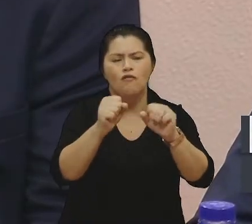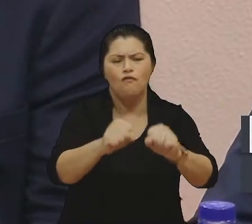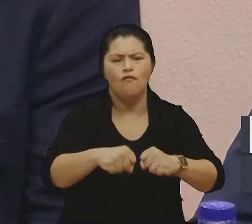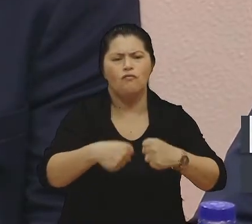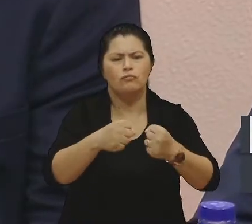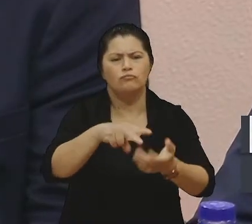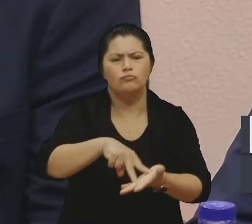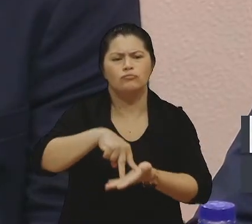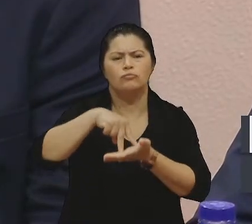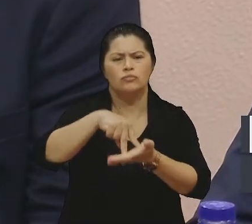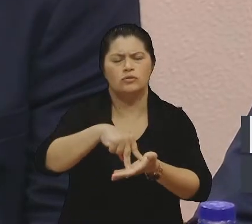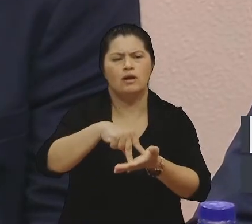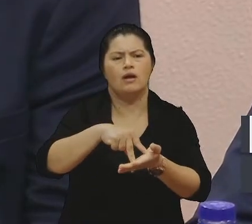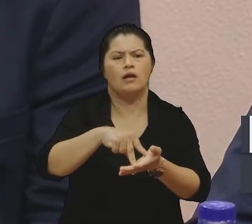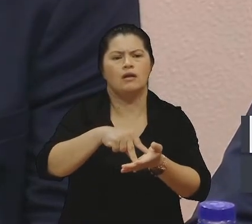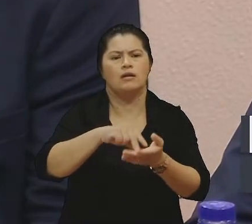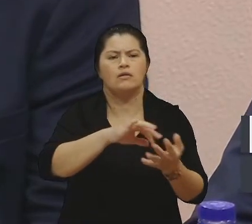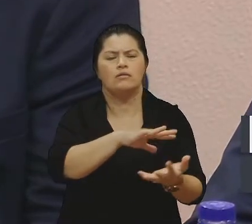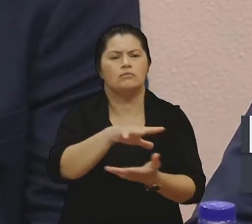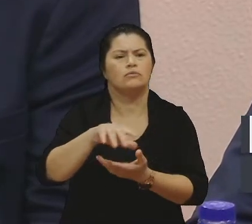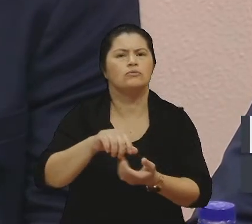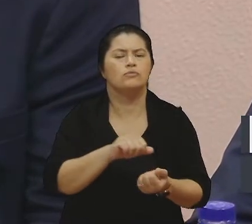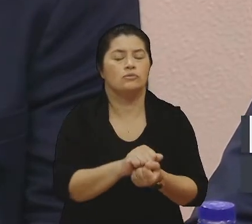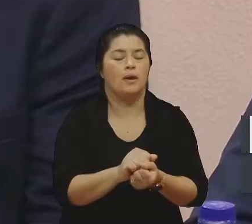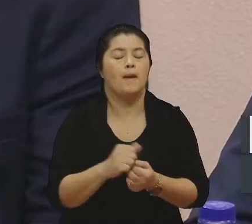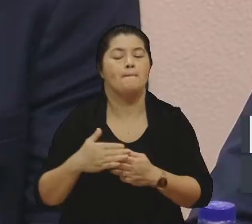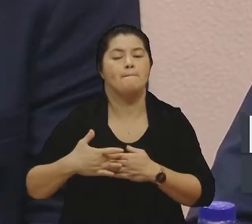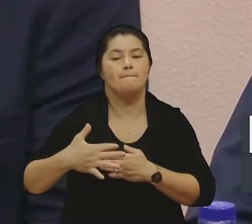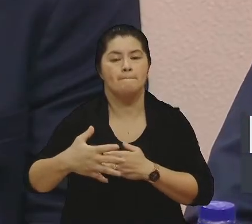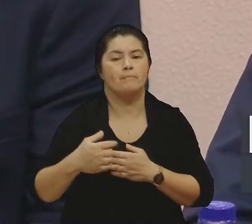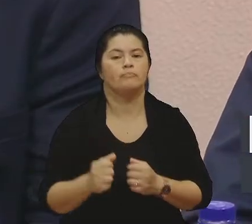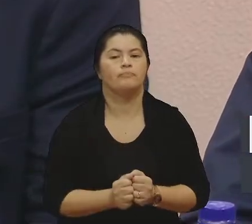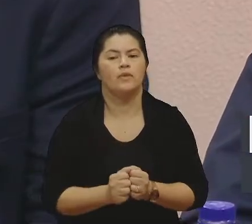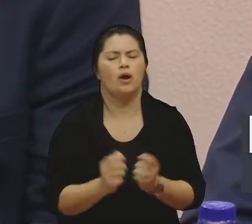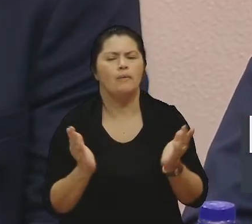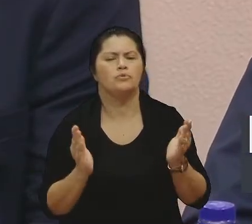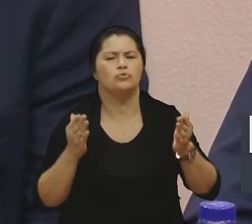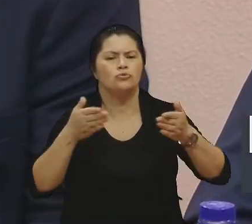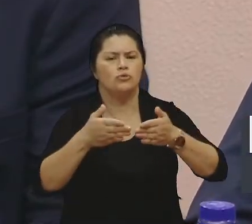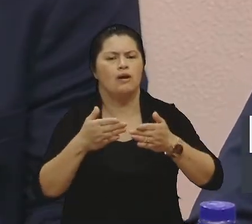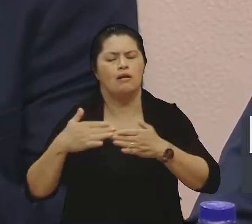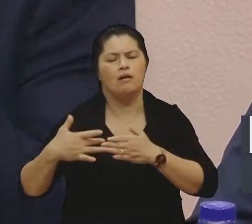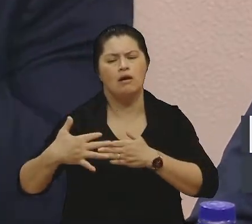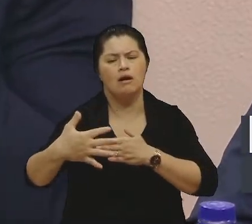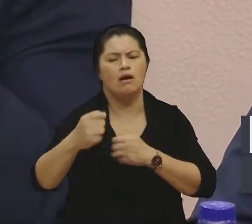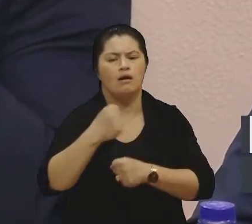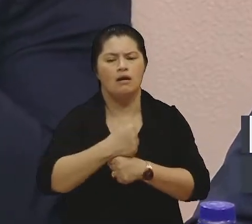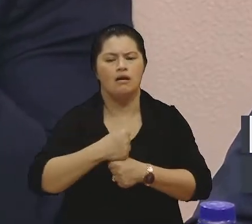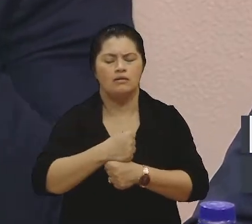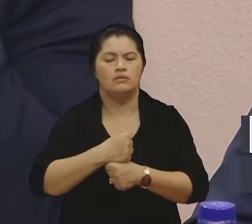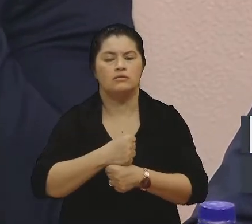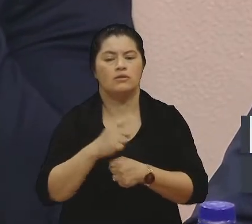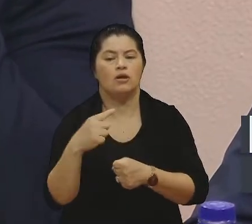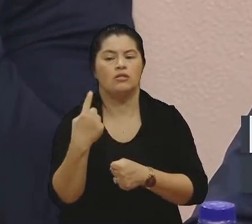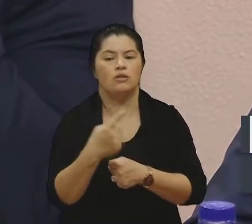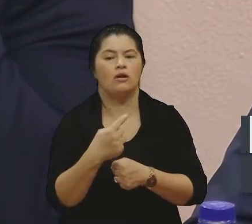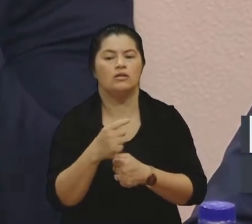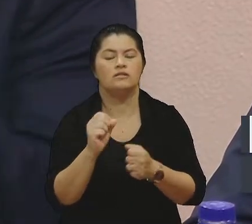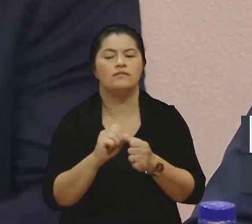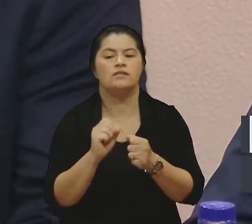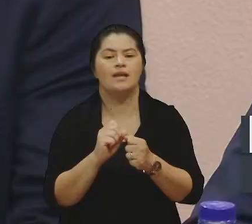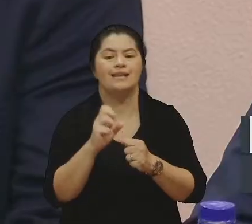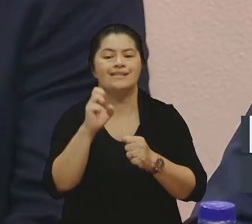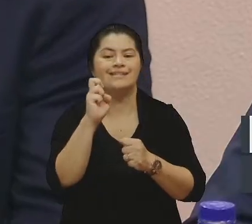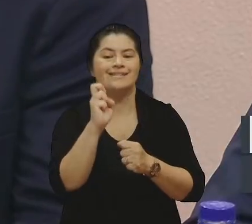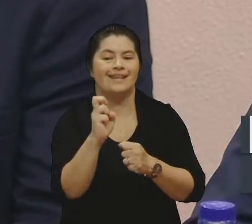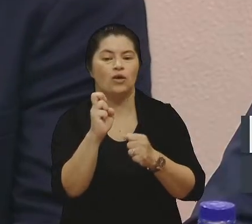negócio, a questão da sustentabilidade e tudo mais. Então, o nosso objetivo é que ao longo desse ano, né, a gente vai rodar 5 turmas, é o que